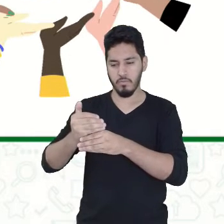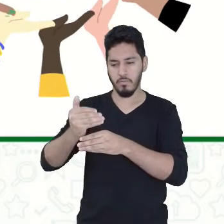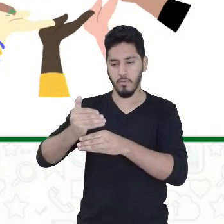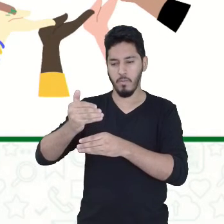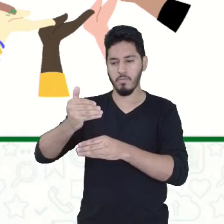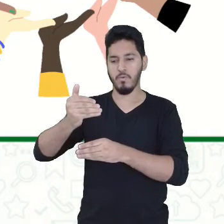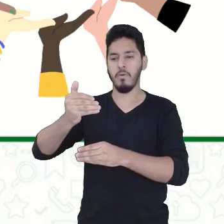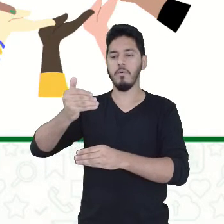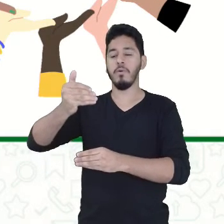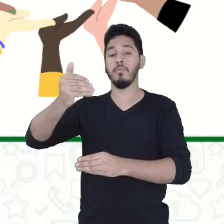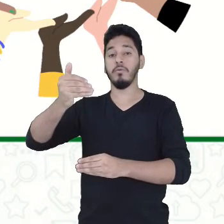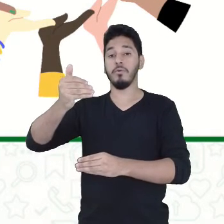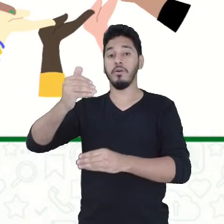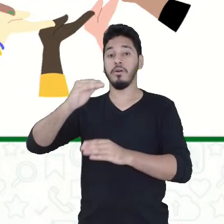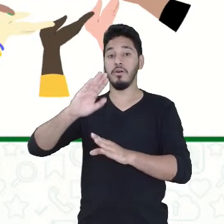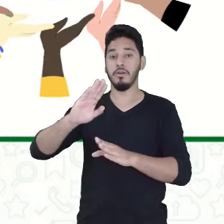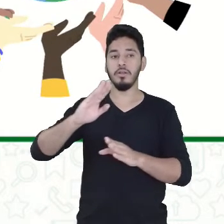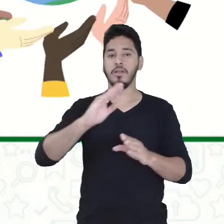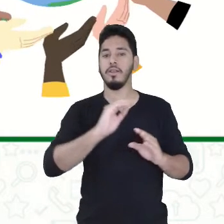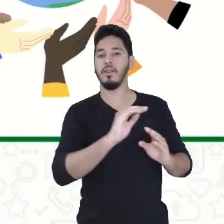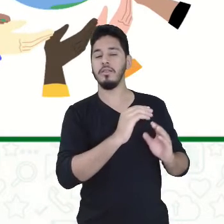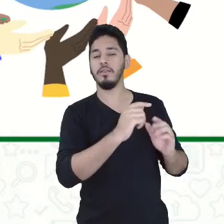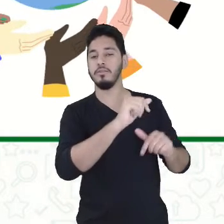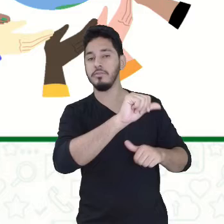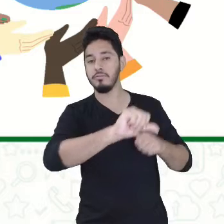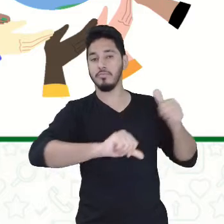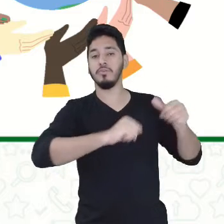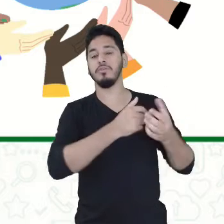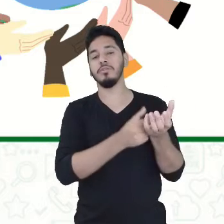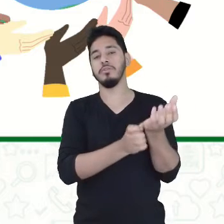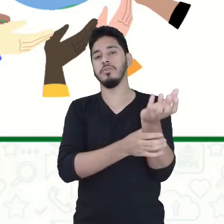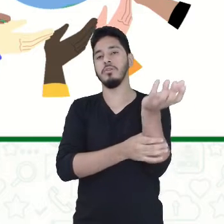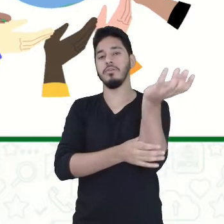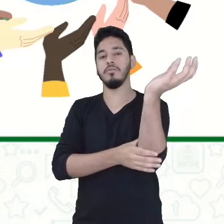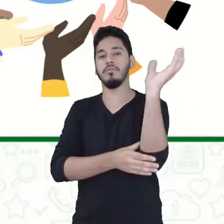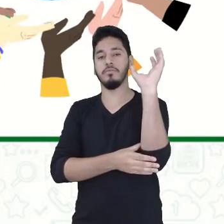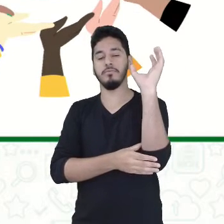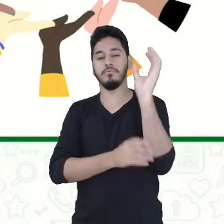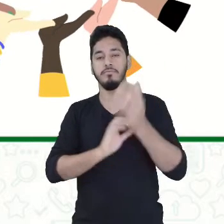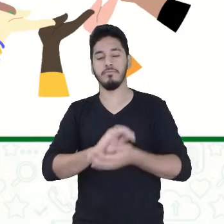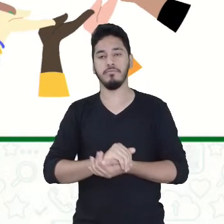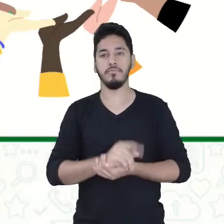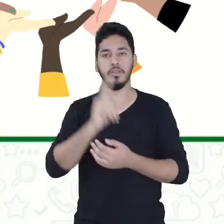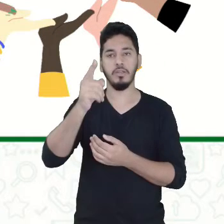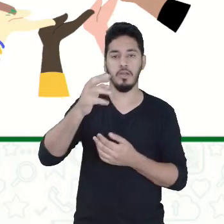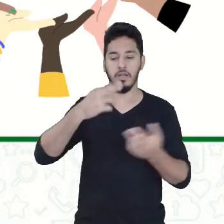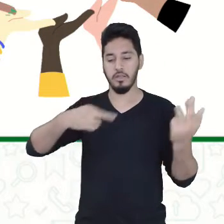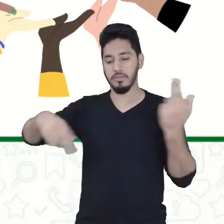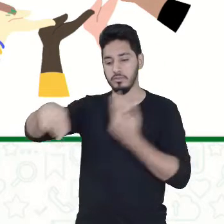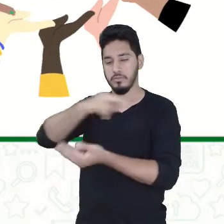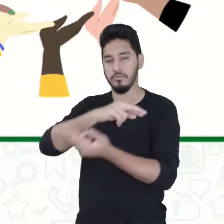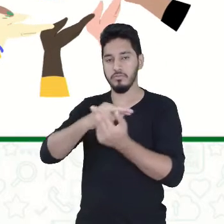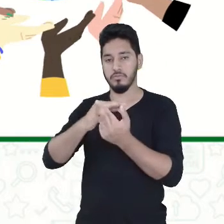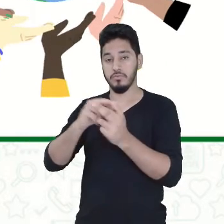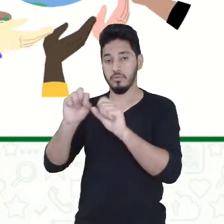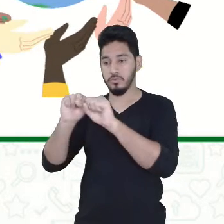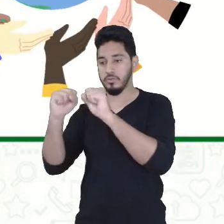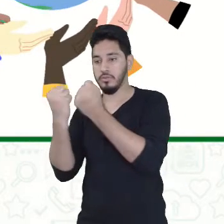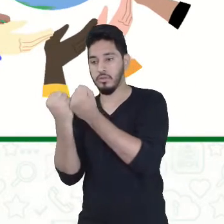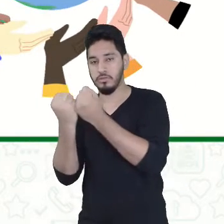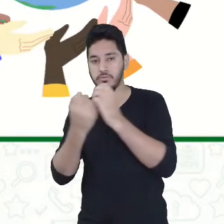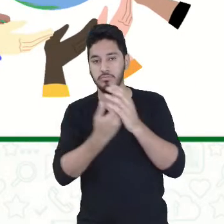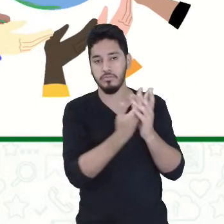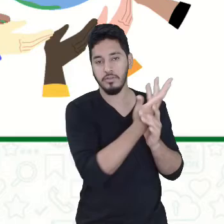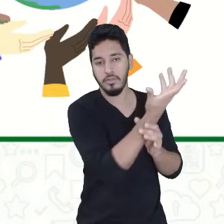a partir da transformação da natureza. E são as relações entre sociedade e natureza